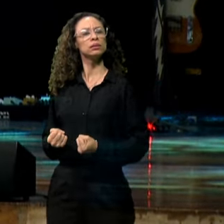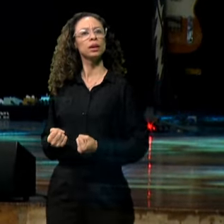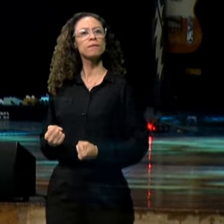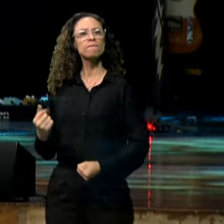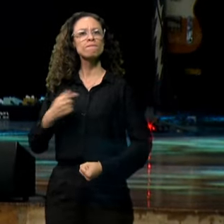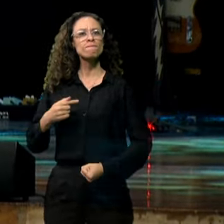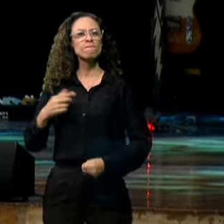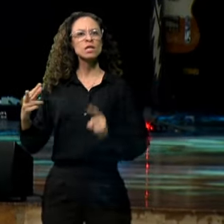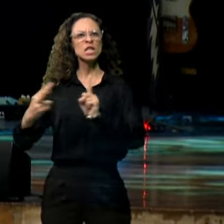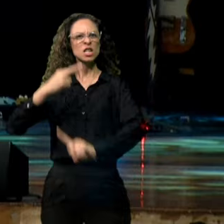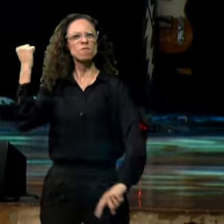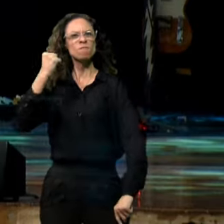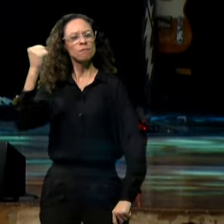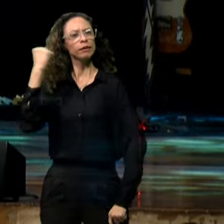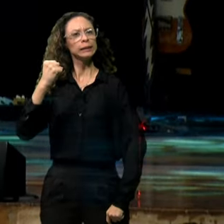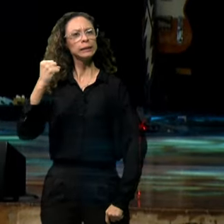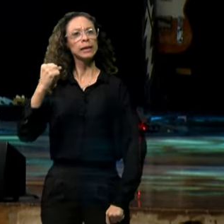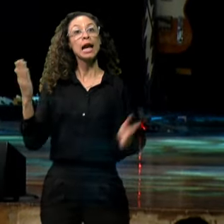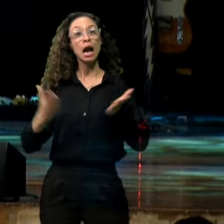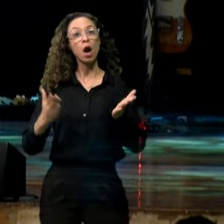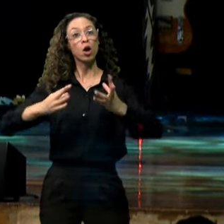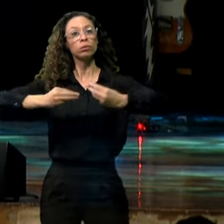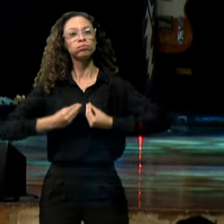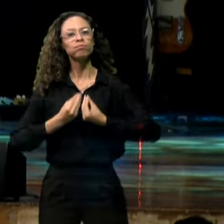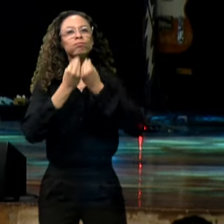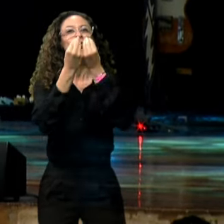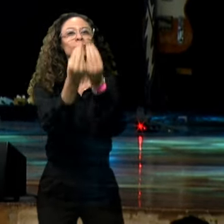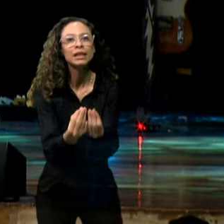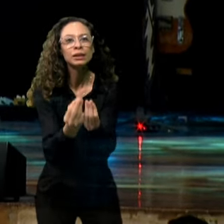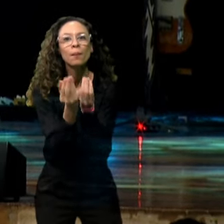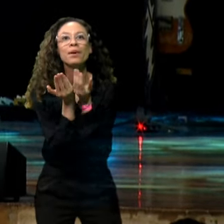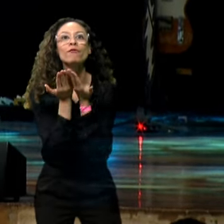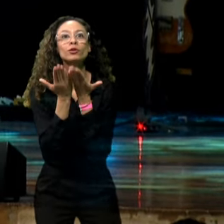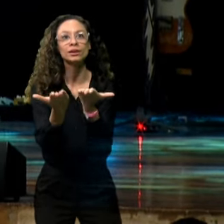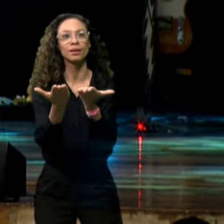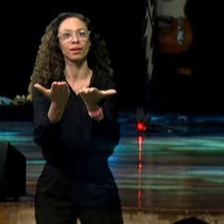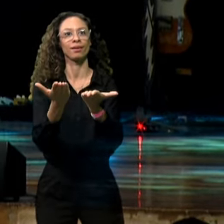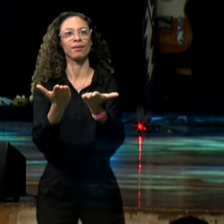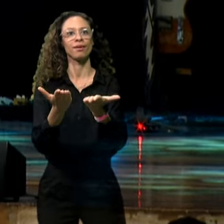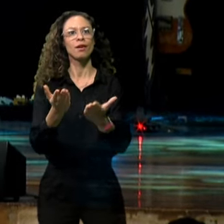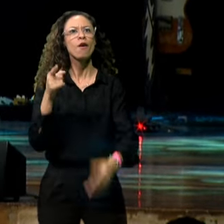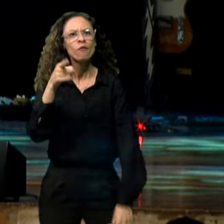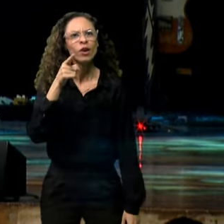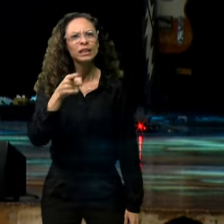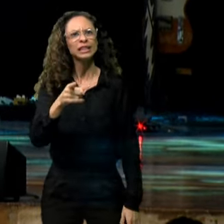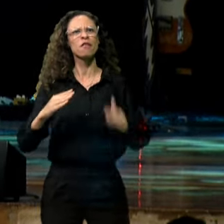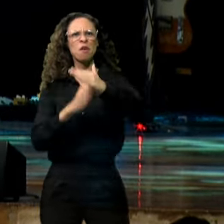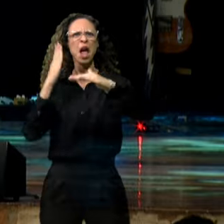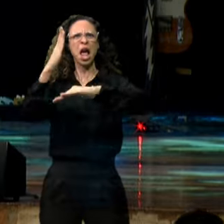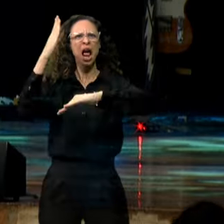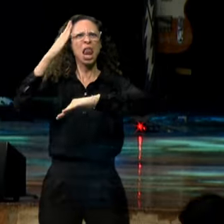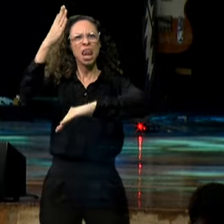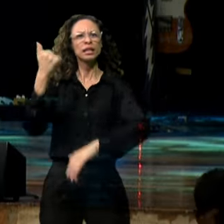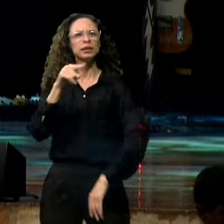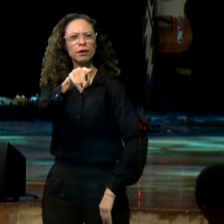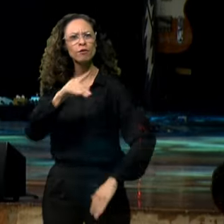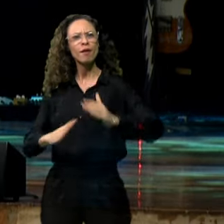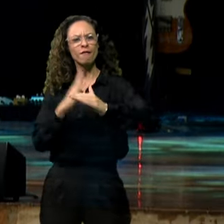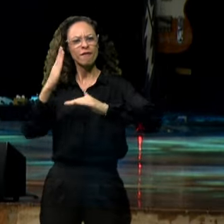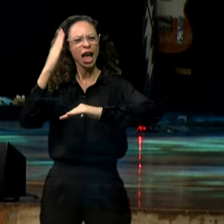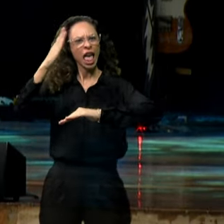não tô tomando do teu sermão tô te dando uma porção extra não sei se estão entendendo mas se vocês vão além da medida se